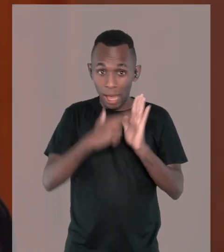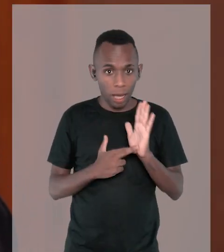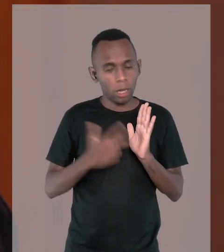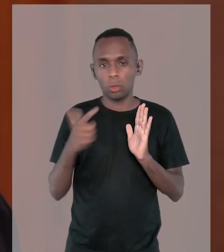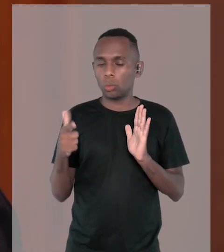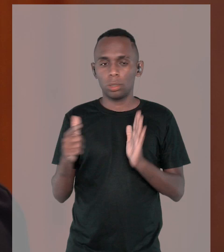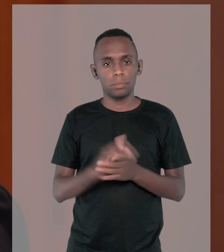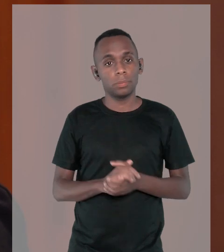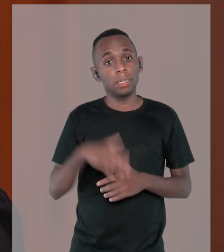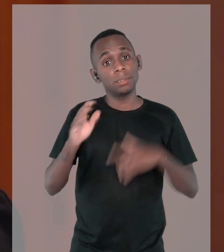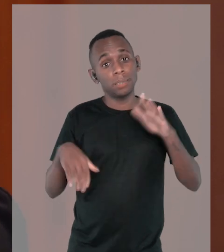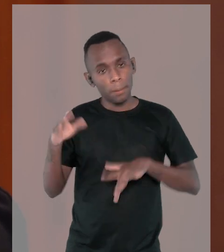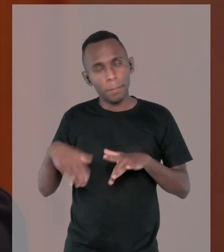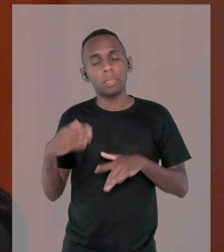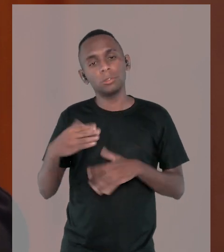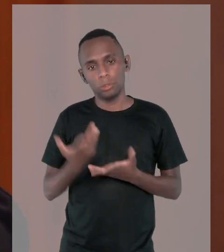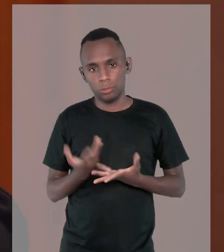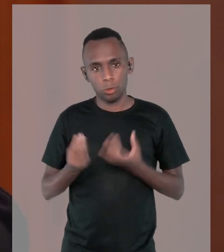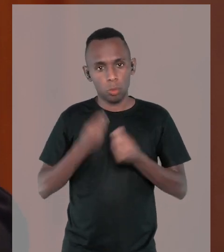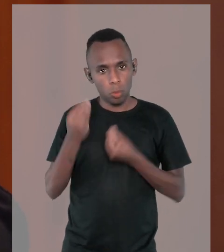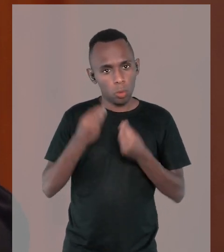regra. Depende da maturidade.